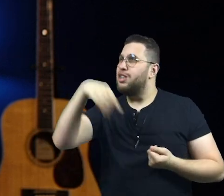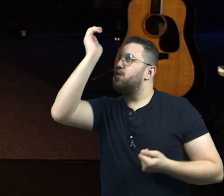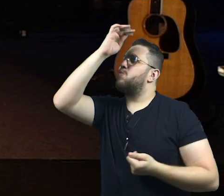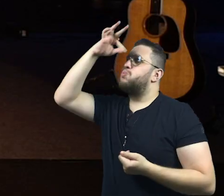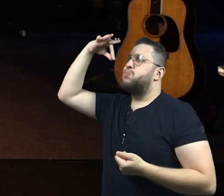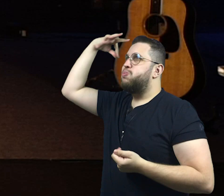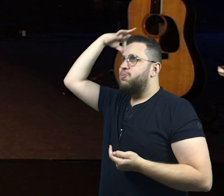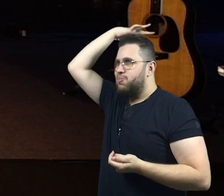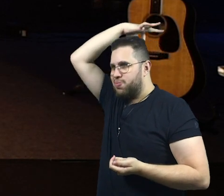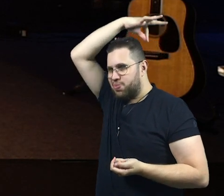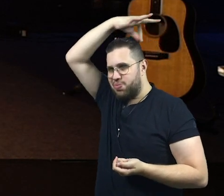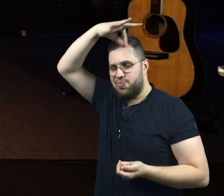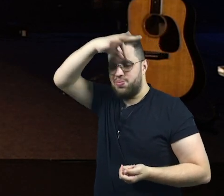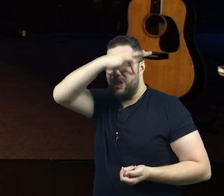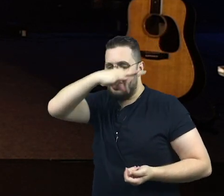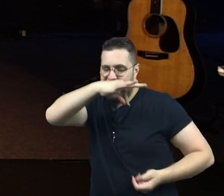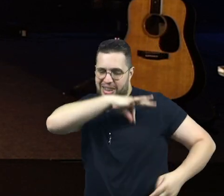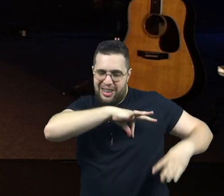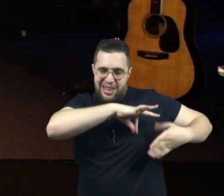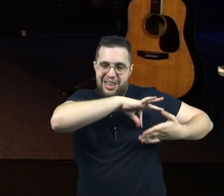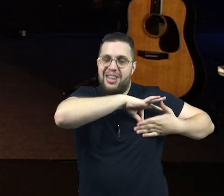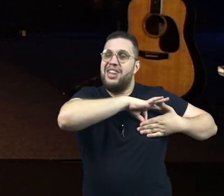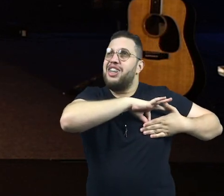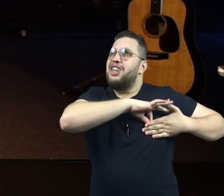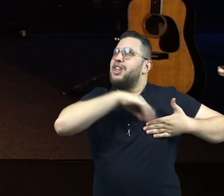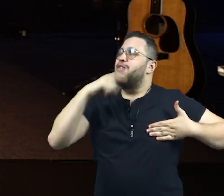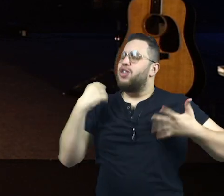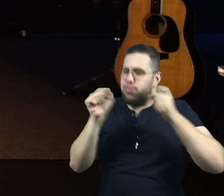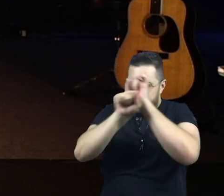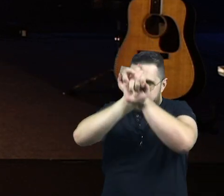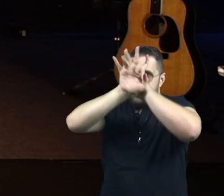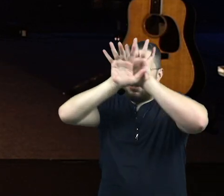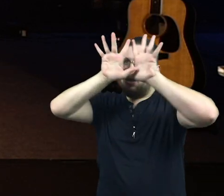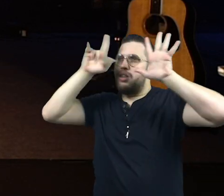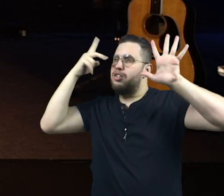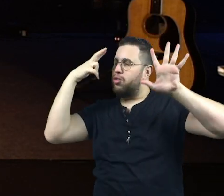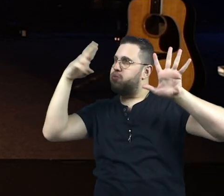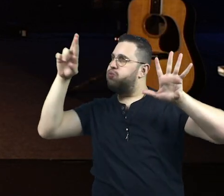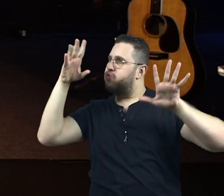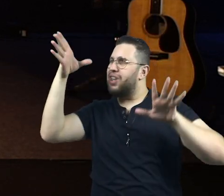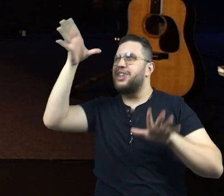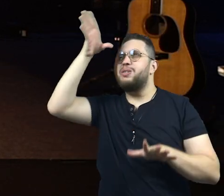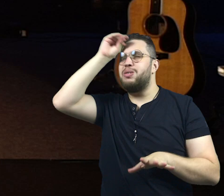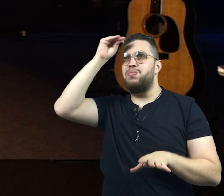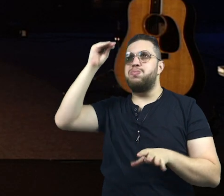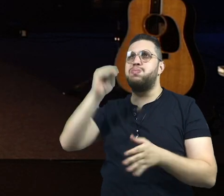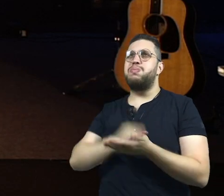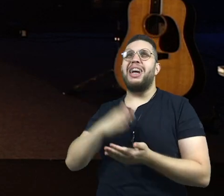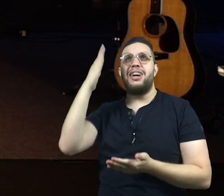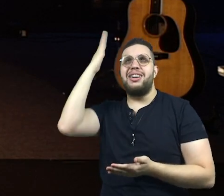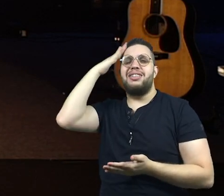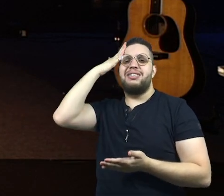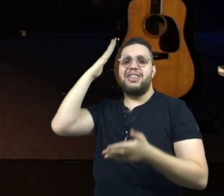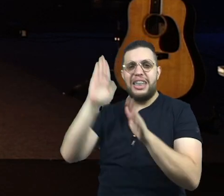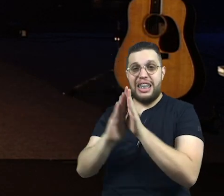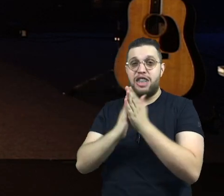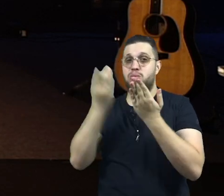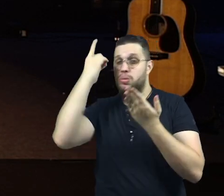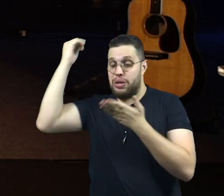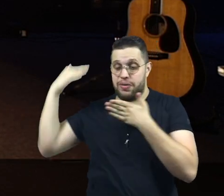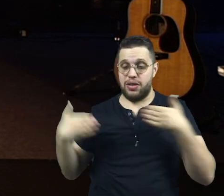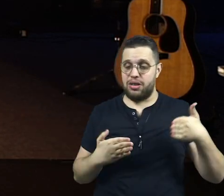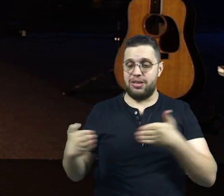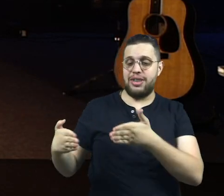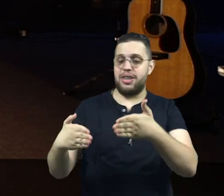Espírito Santo, o Senhor possa trazer para as revelações da Tua Palavra, os teus princípios, direcionamento,